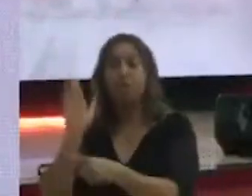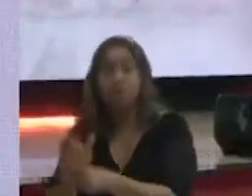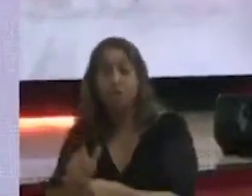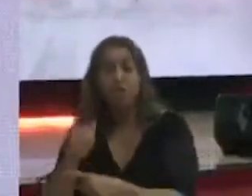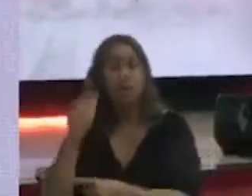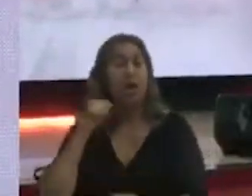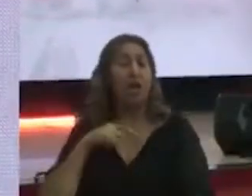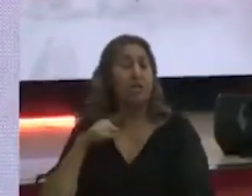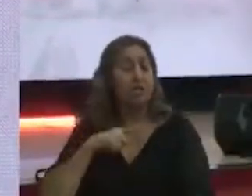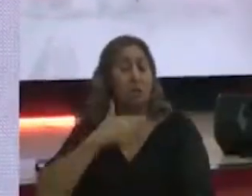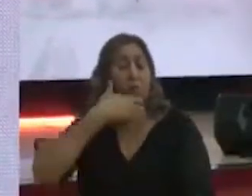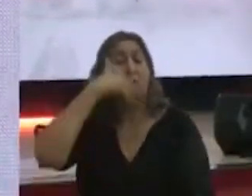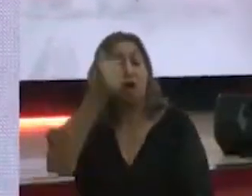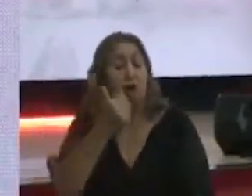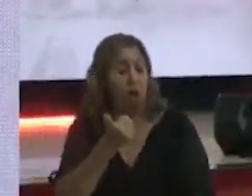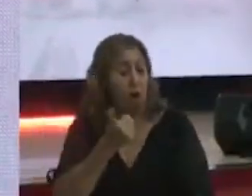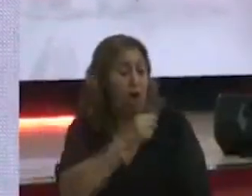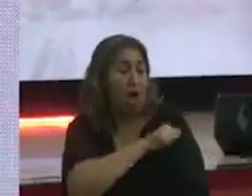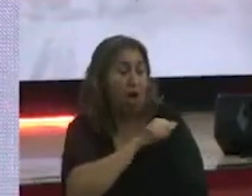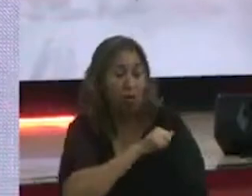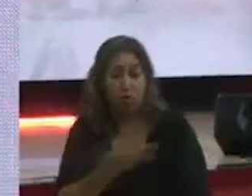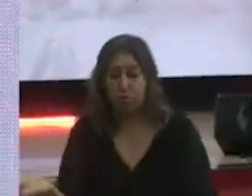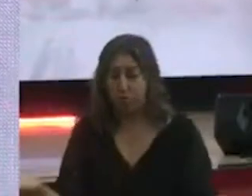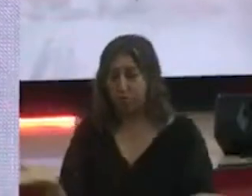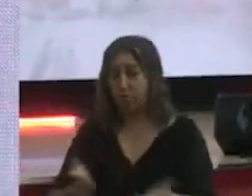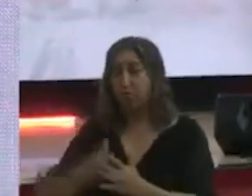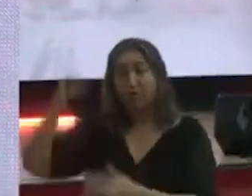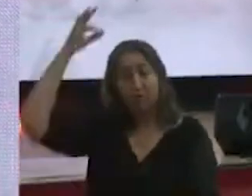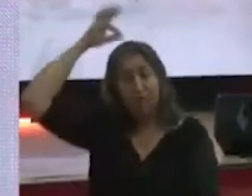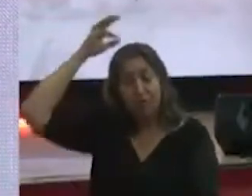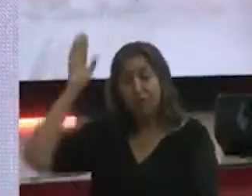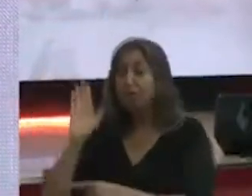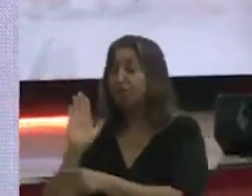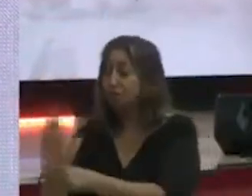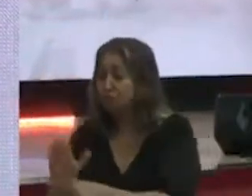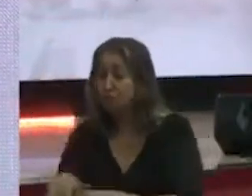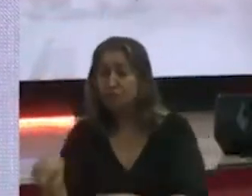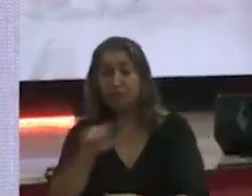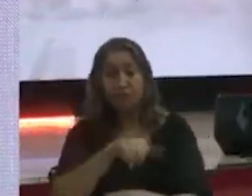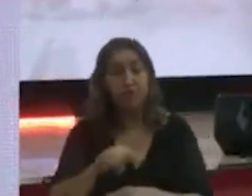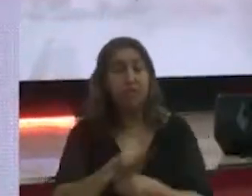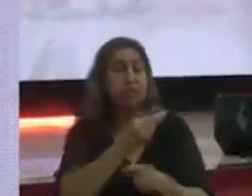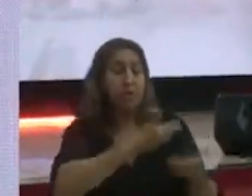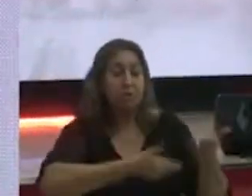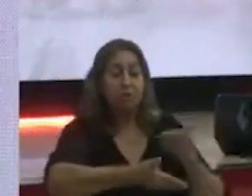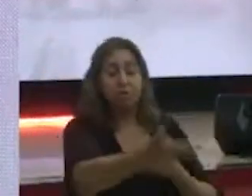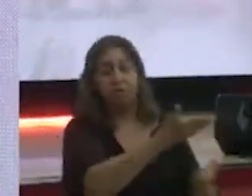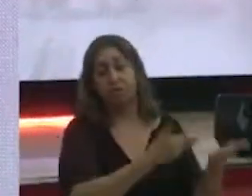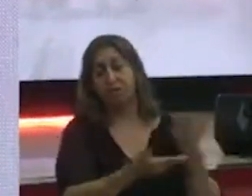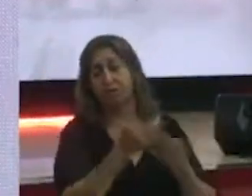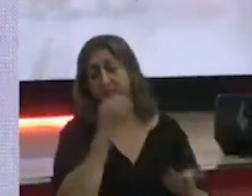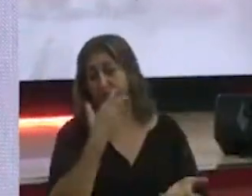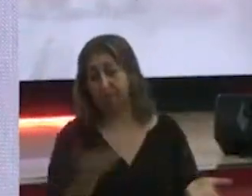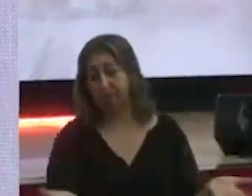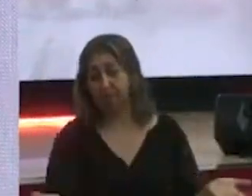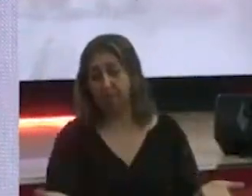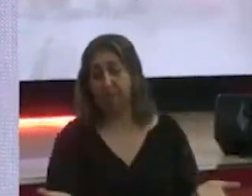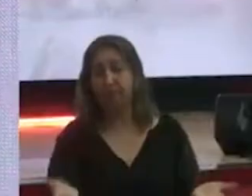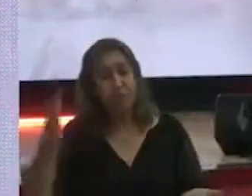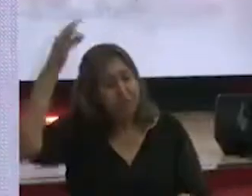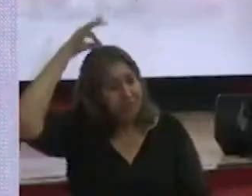um melhor aluno o espírito santo pode te ajudar nos seus relacionamentos ele é